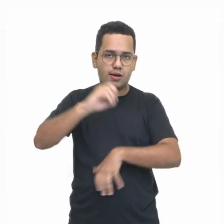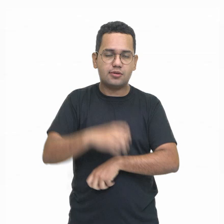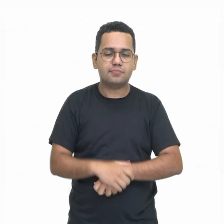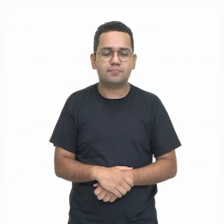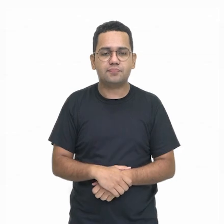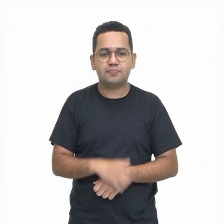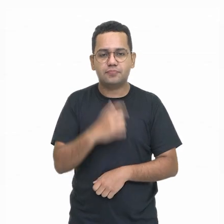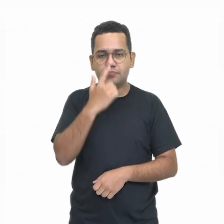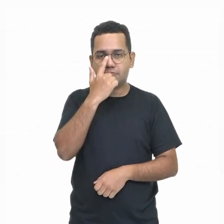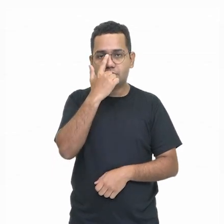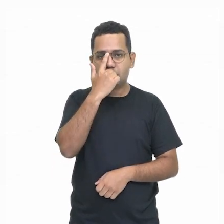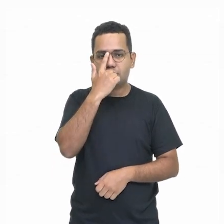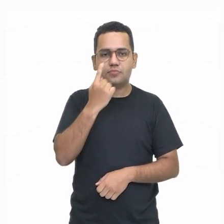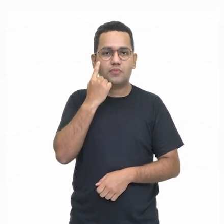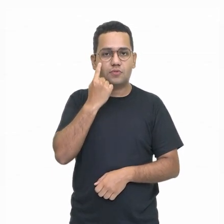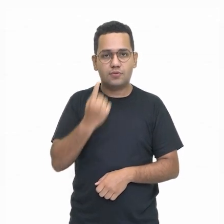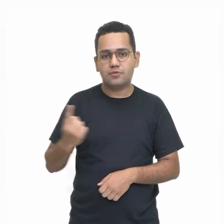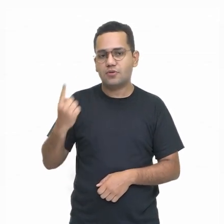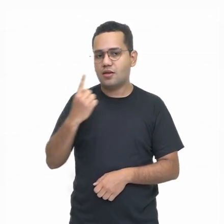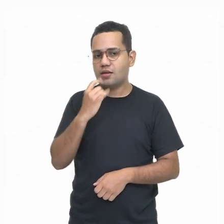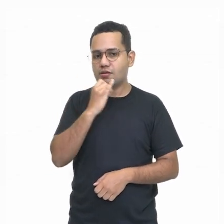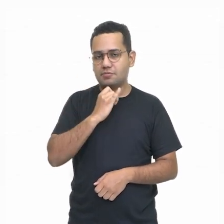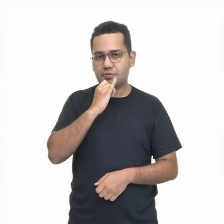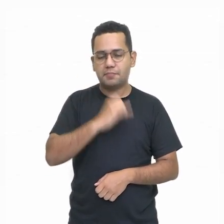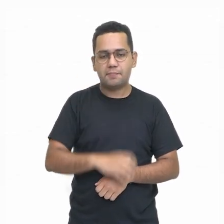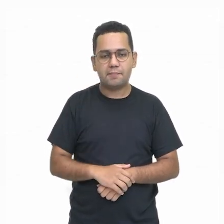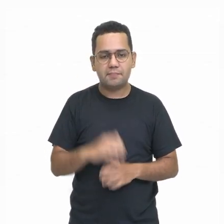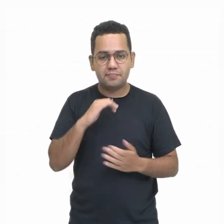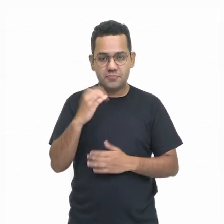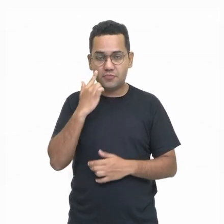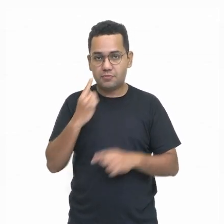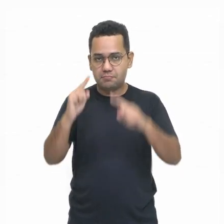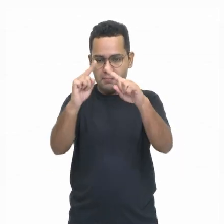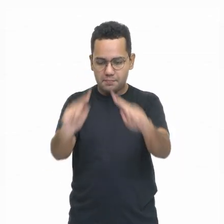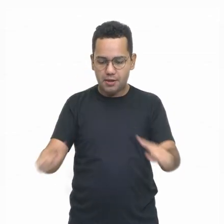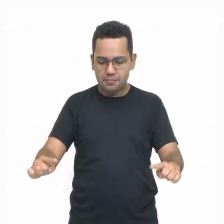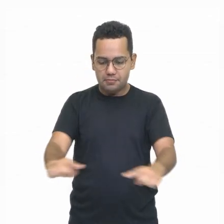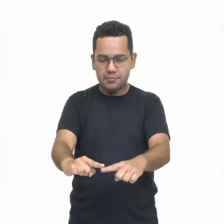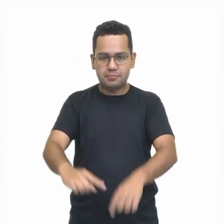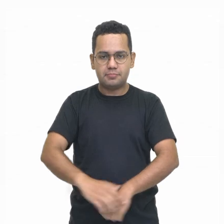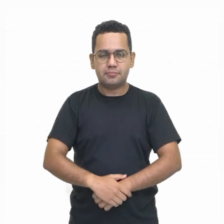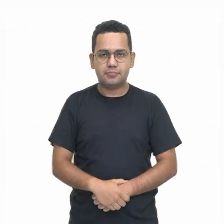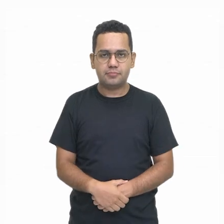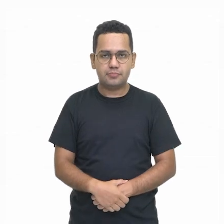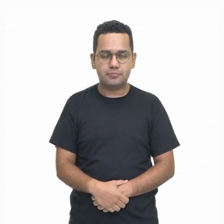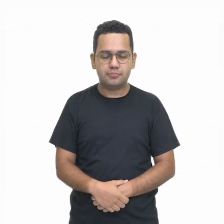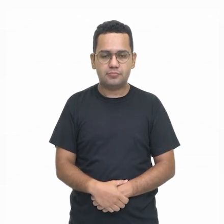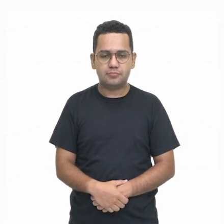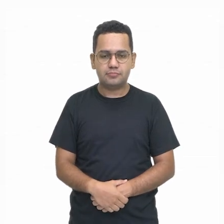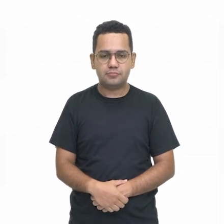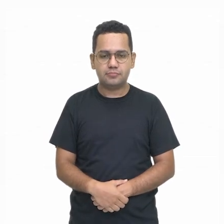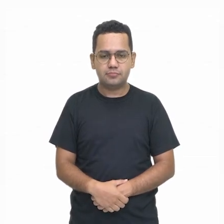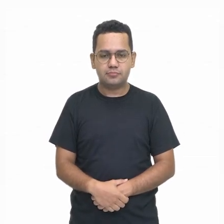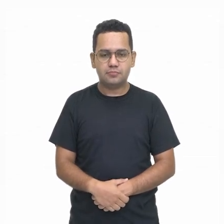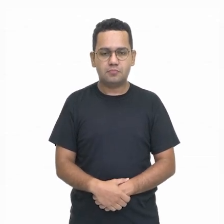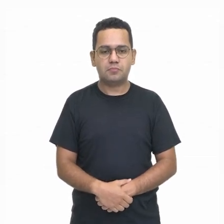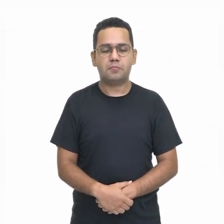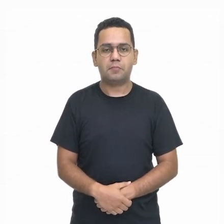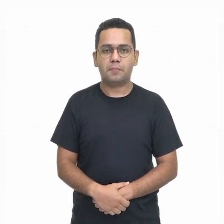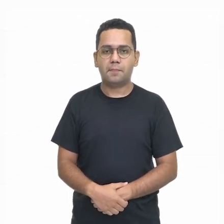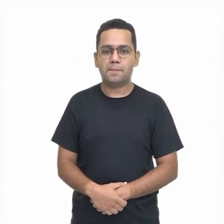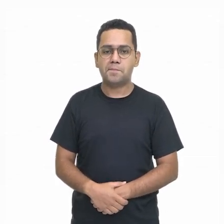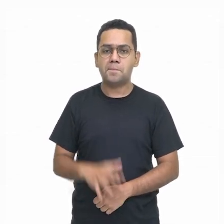nós temos aí no exemplo a seguir uma pirâmide em que essa transferência